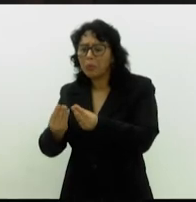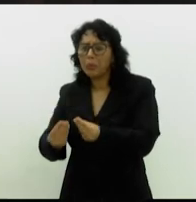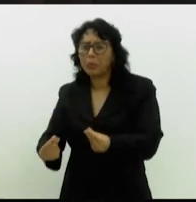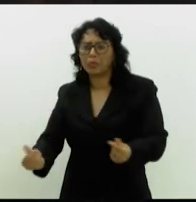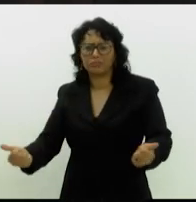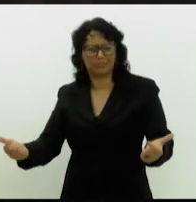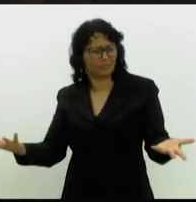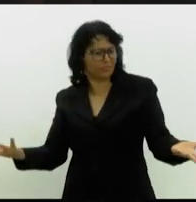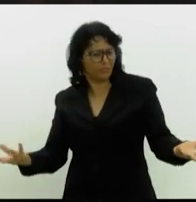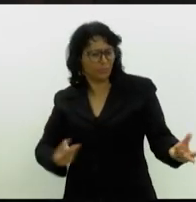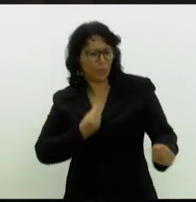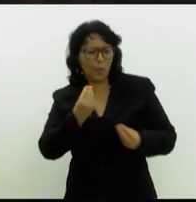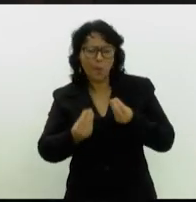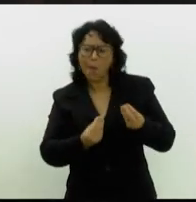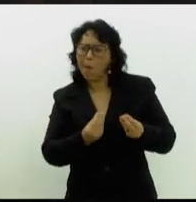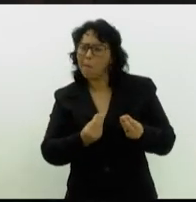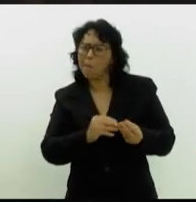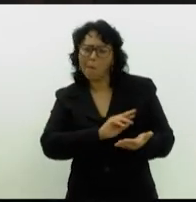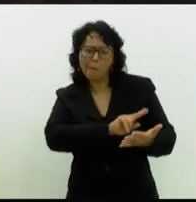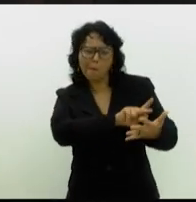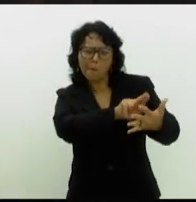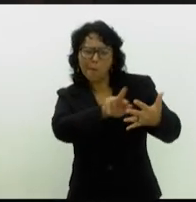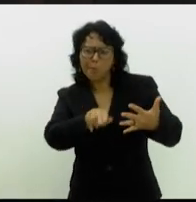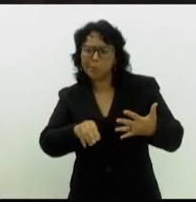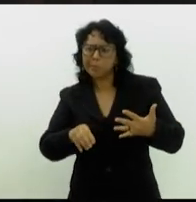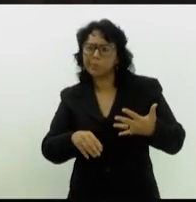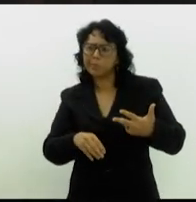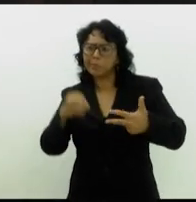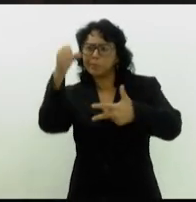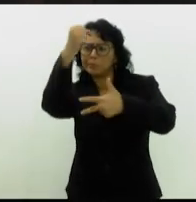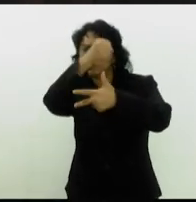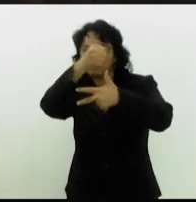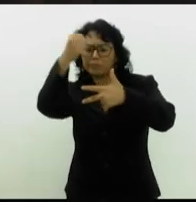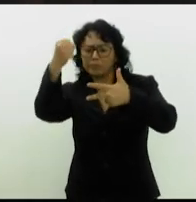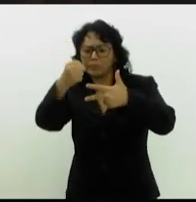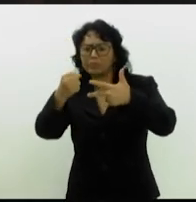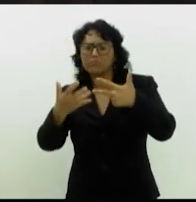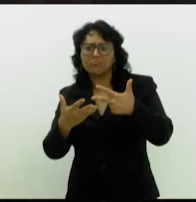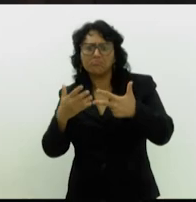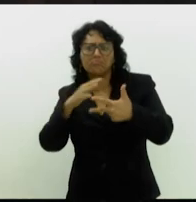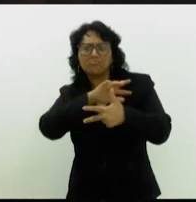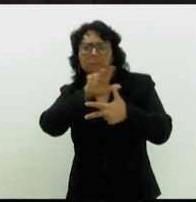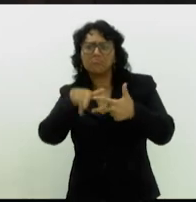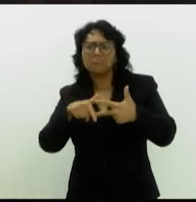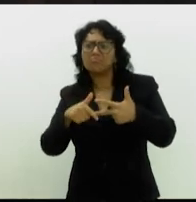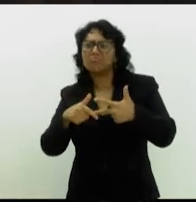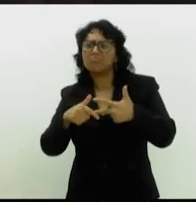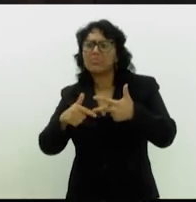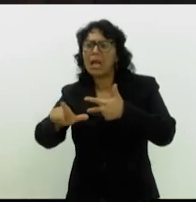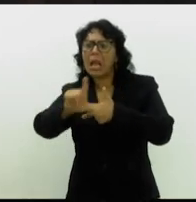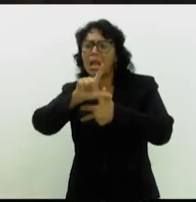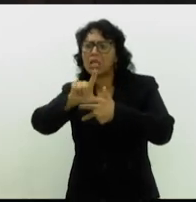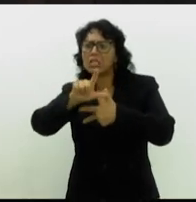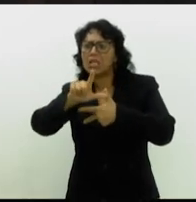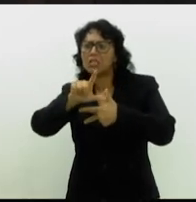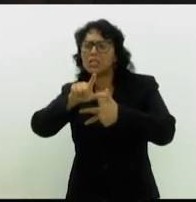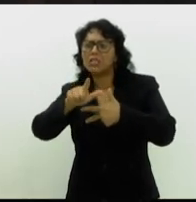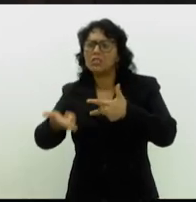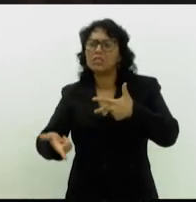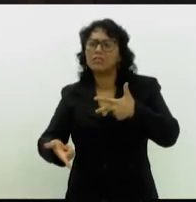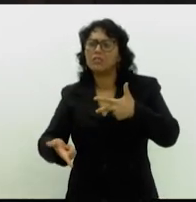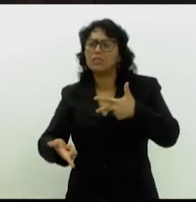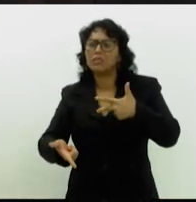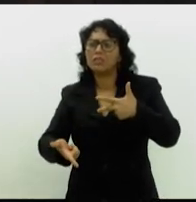outros poderes colocou a lei eu tenho previsão no meu orçamento eu